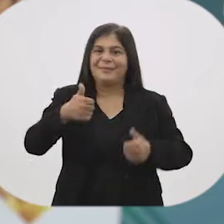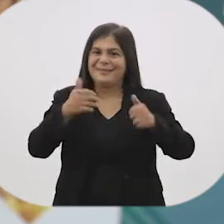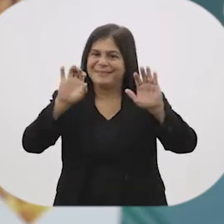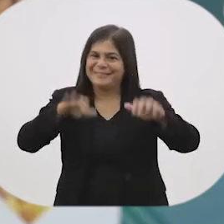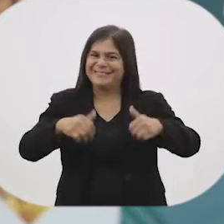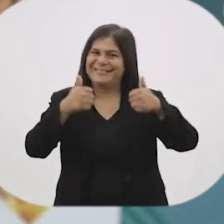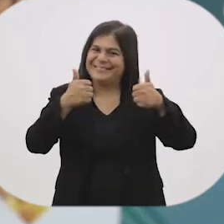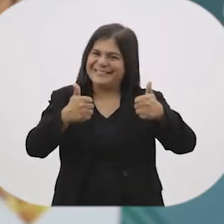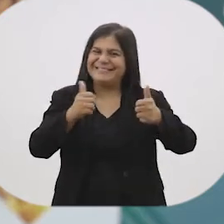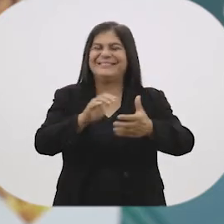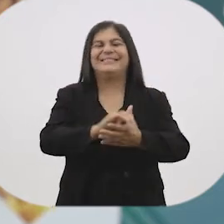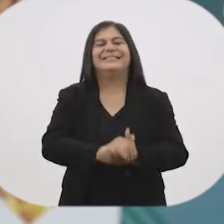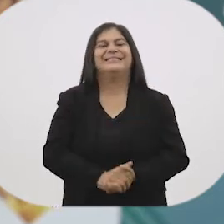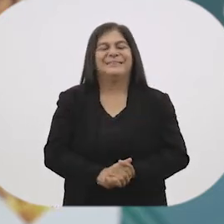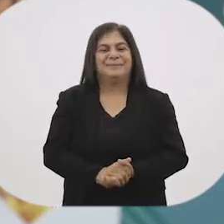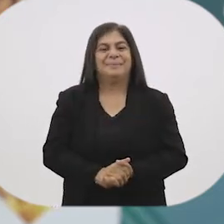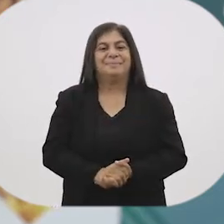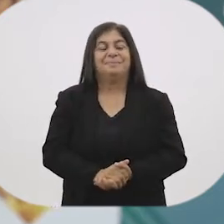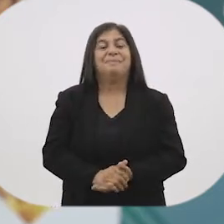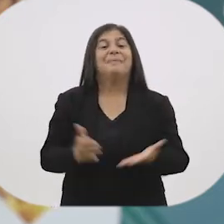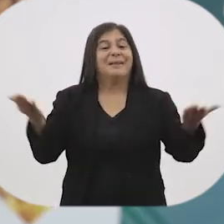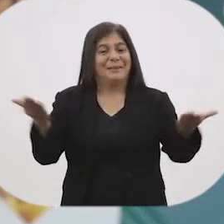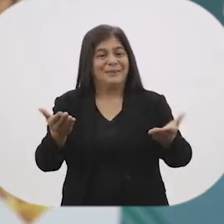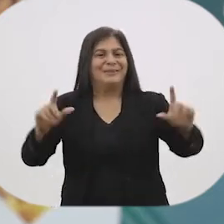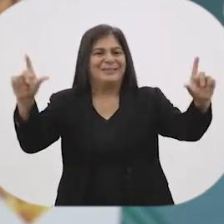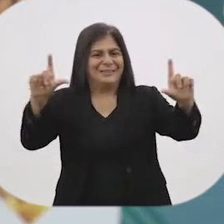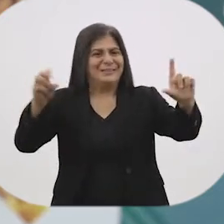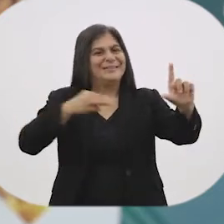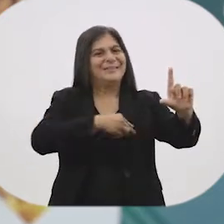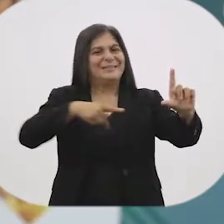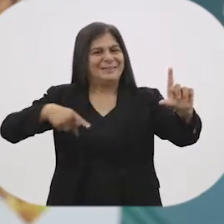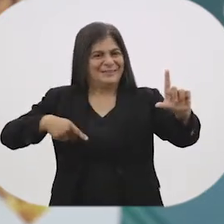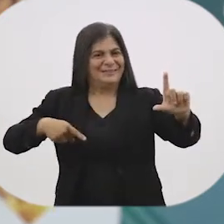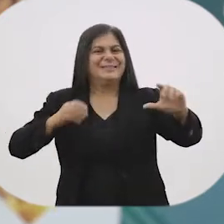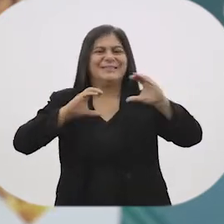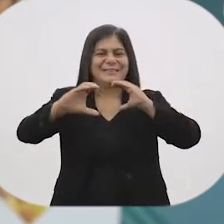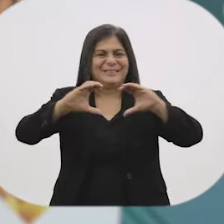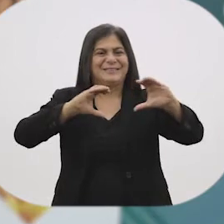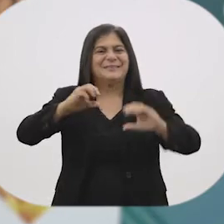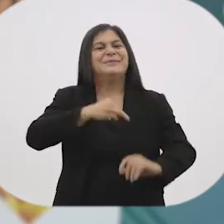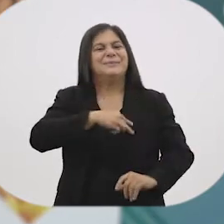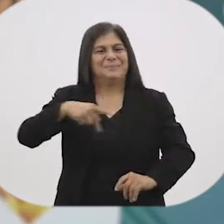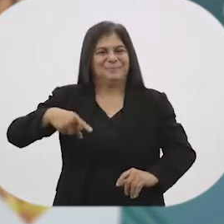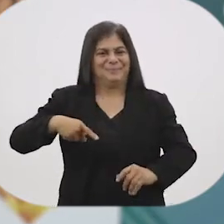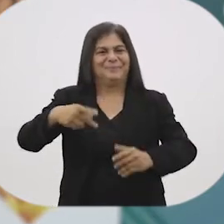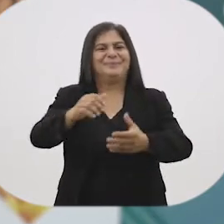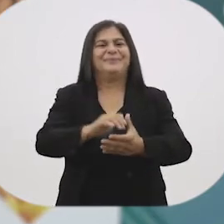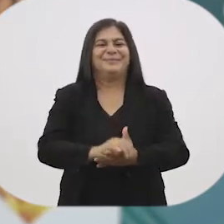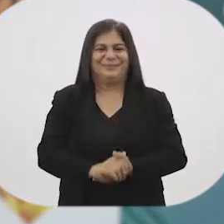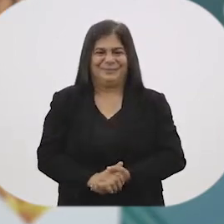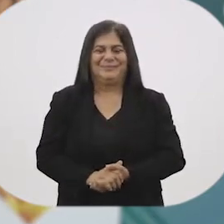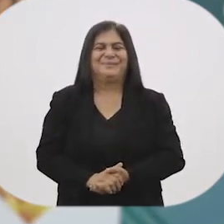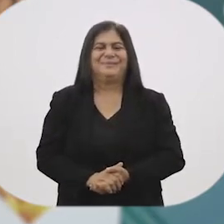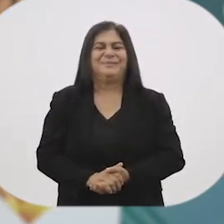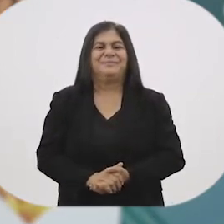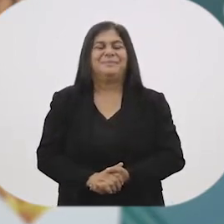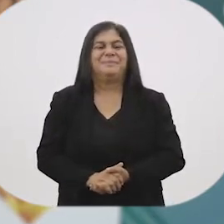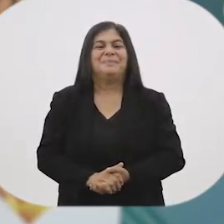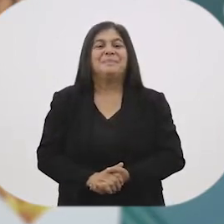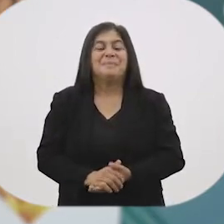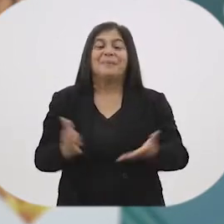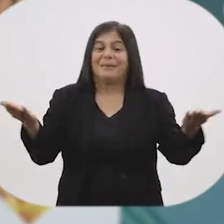olá tudo bem com você está começando o mpt ver o seu canal de comunicação com o ministério público da